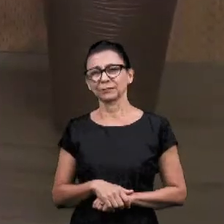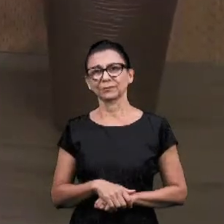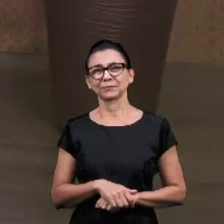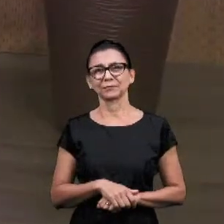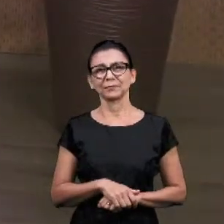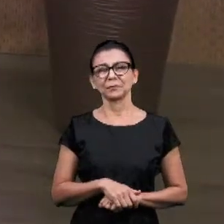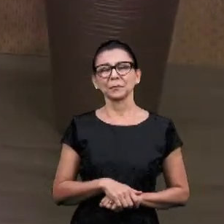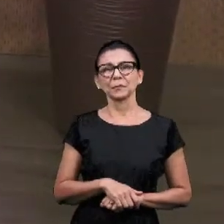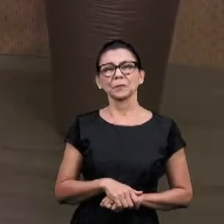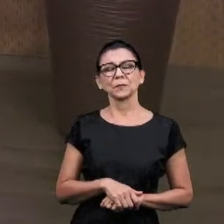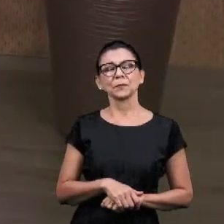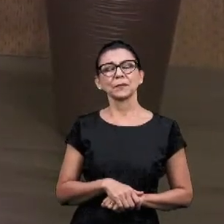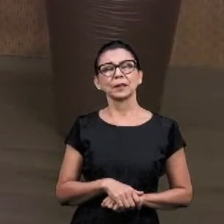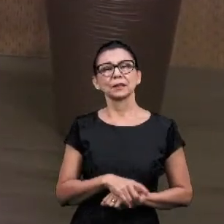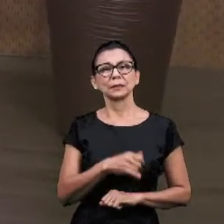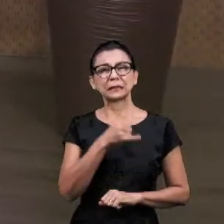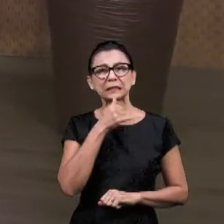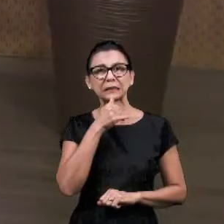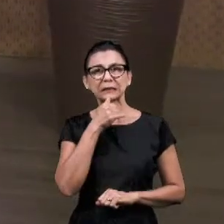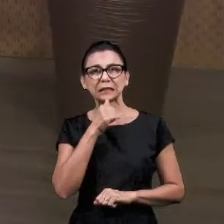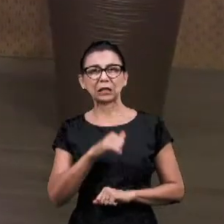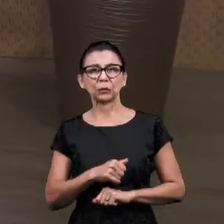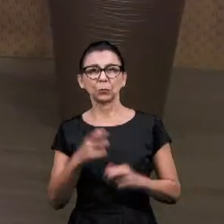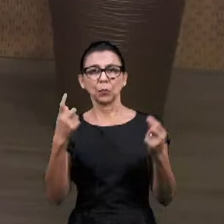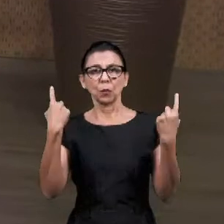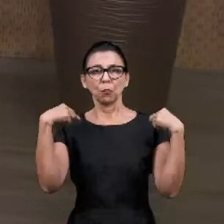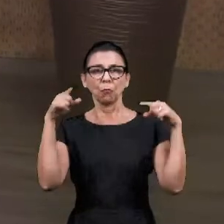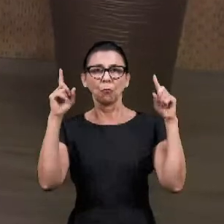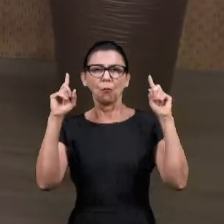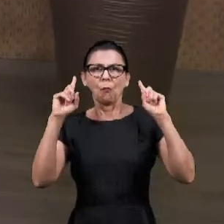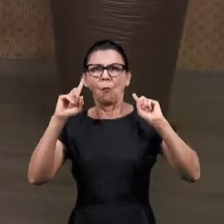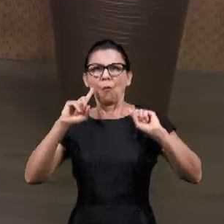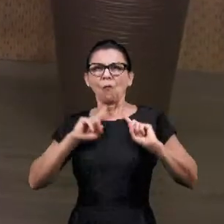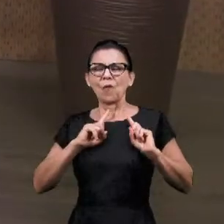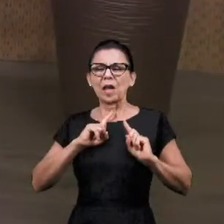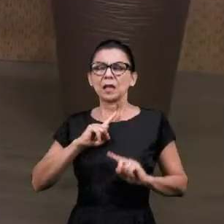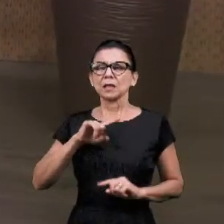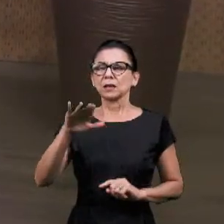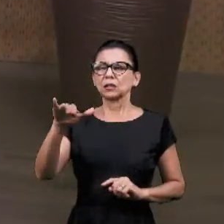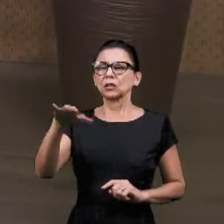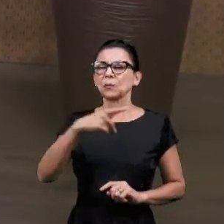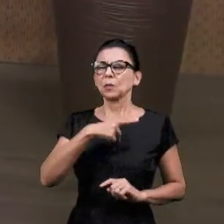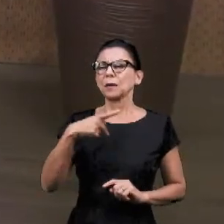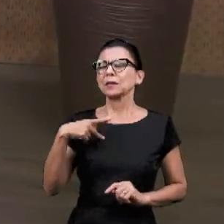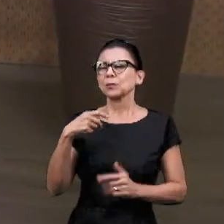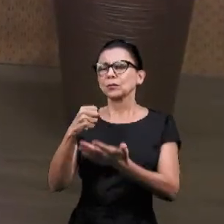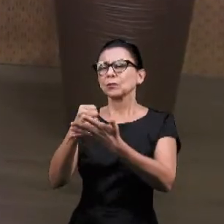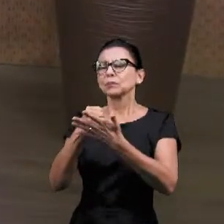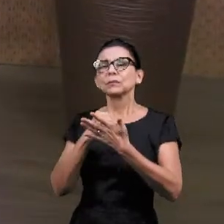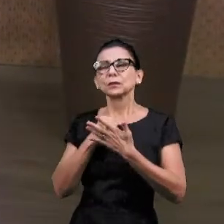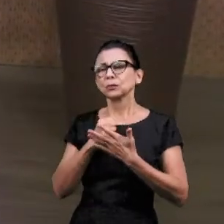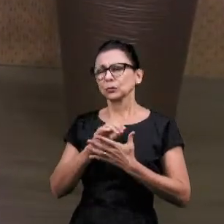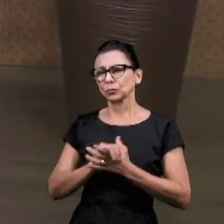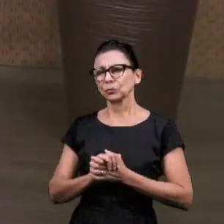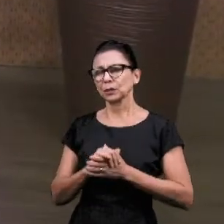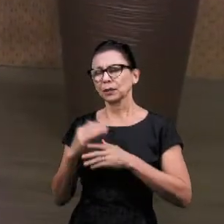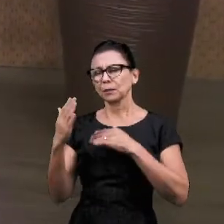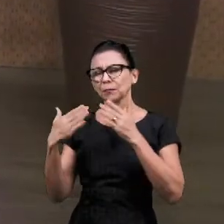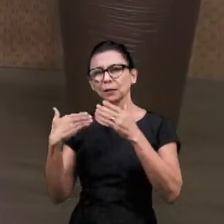uma luta para o pastor absorve aquela luta e luta junto com a ovelha. Junto com a